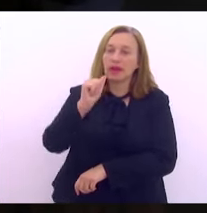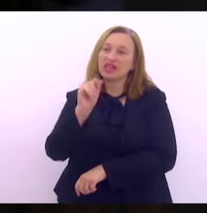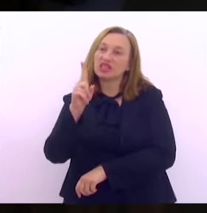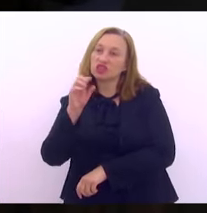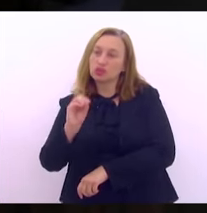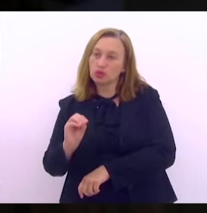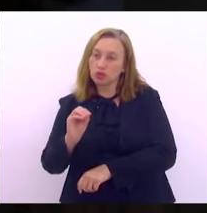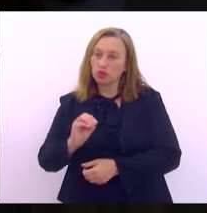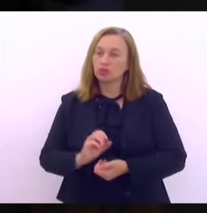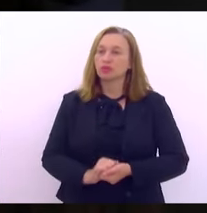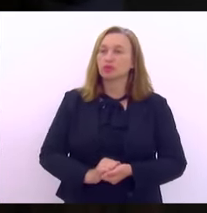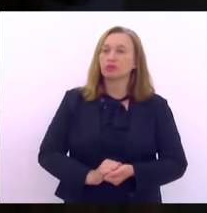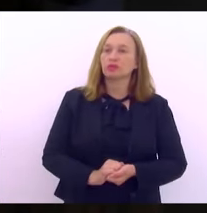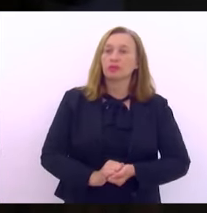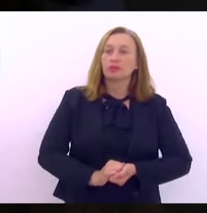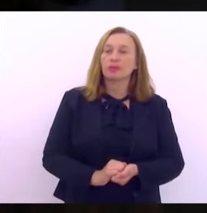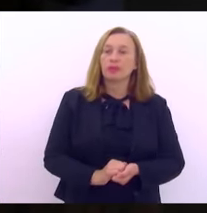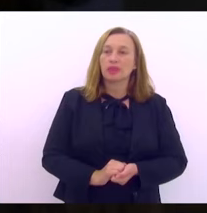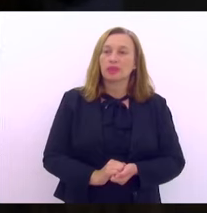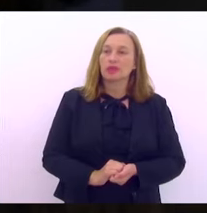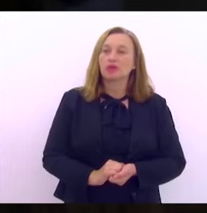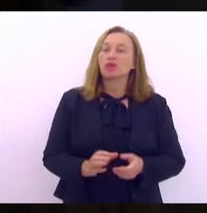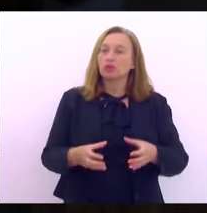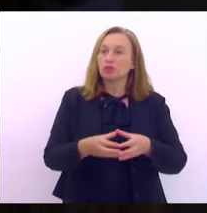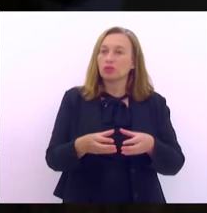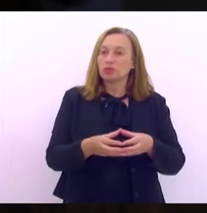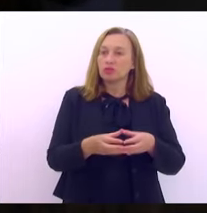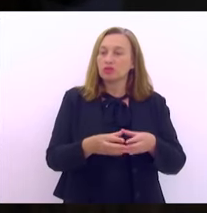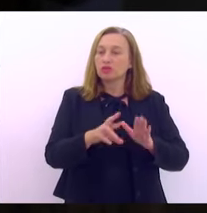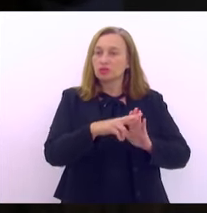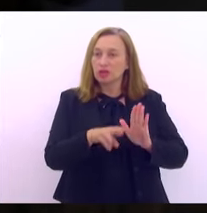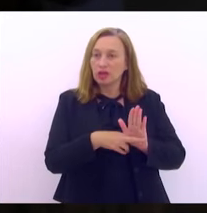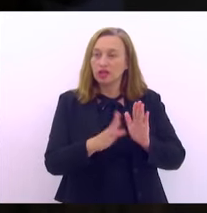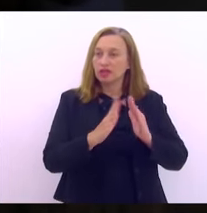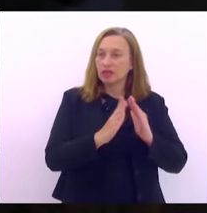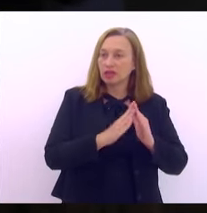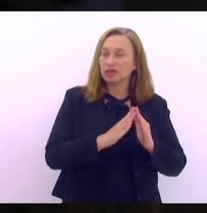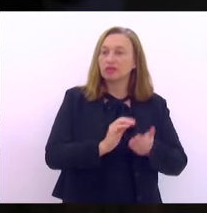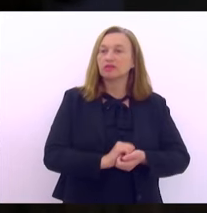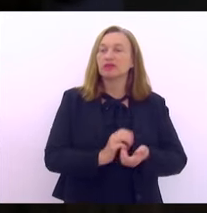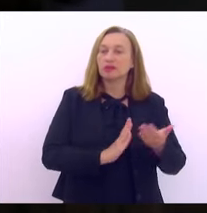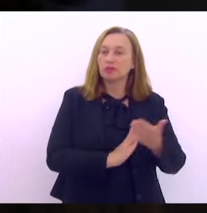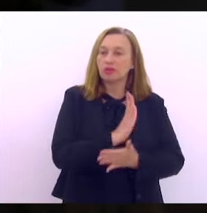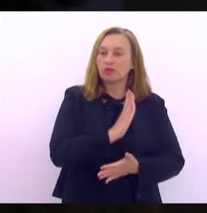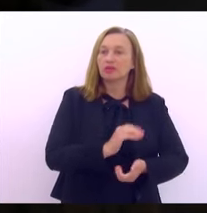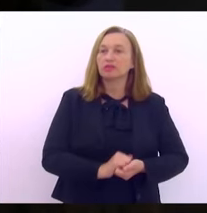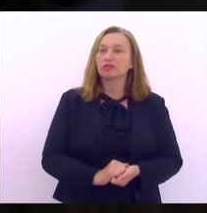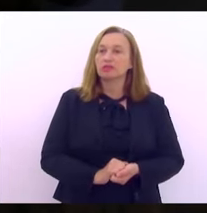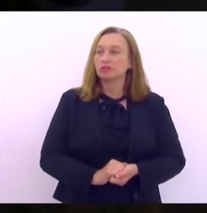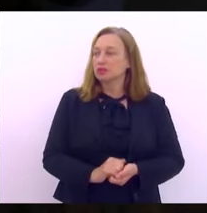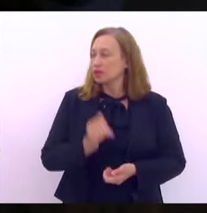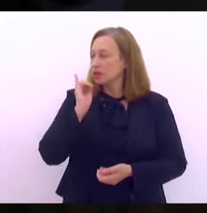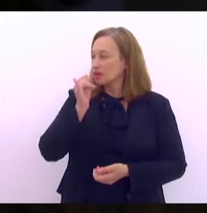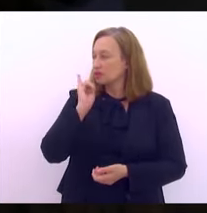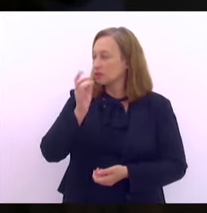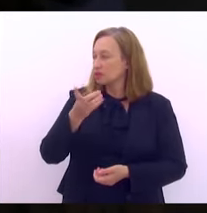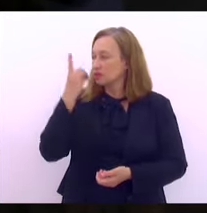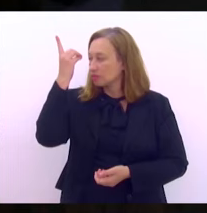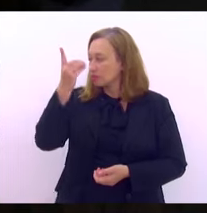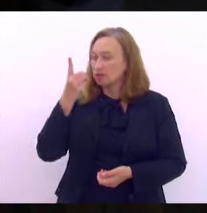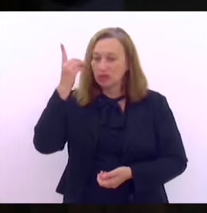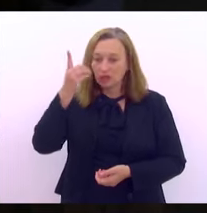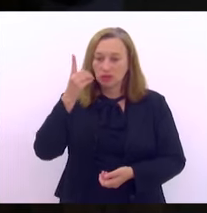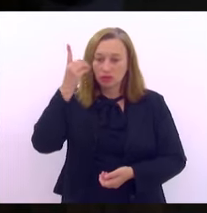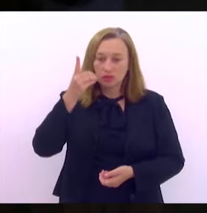Eireli Girão Barroso. Parecer da Comissão de Normas Internas e Proposições Externas, favorável, relator deputado